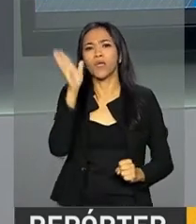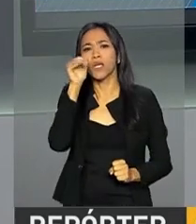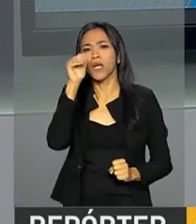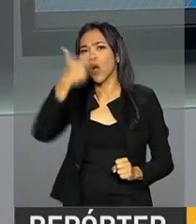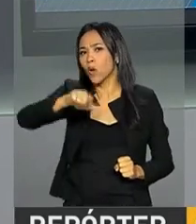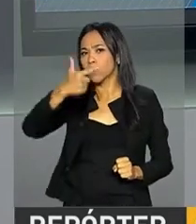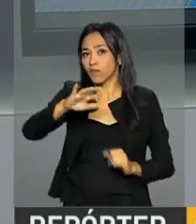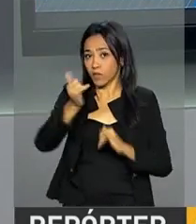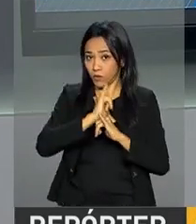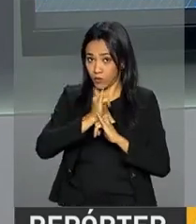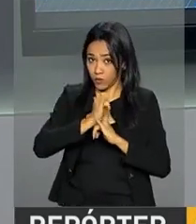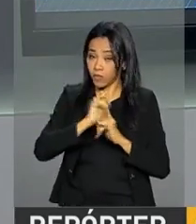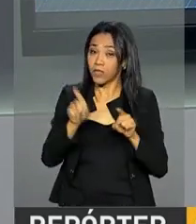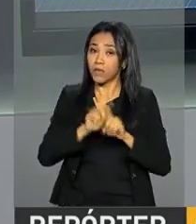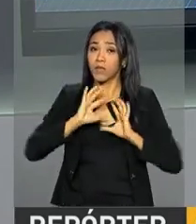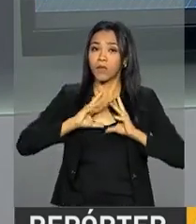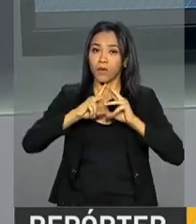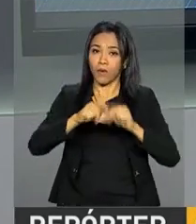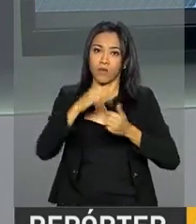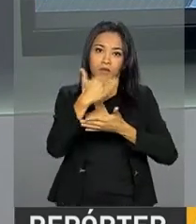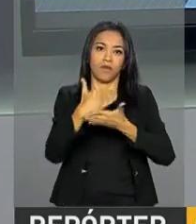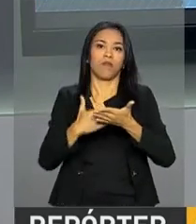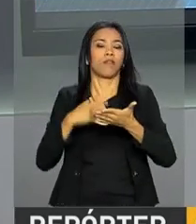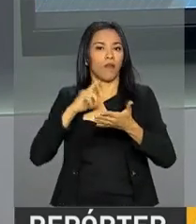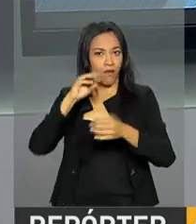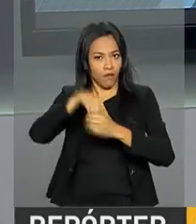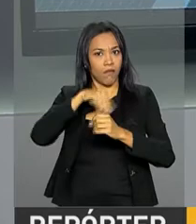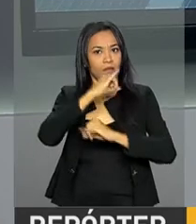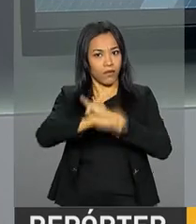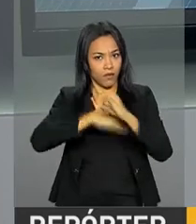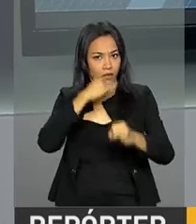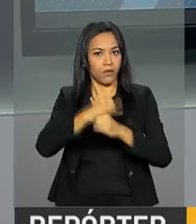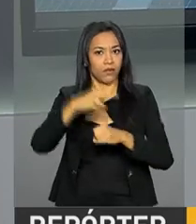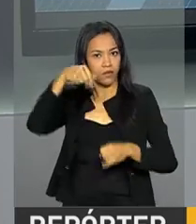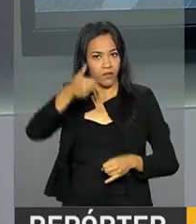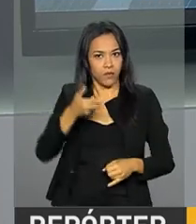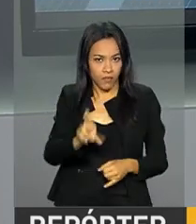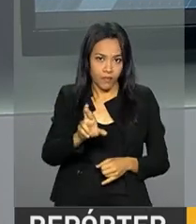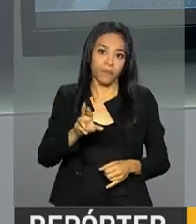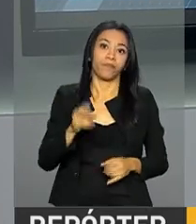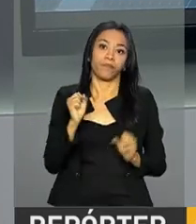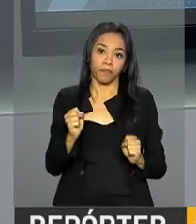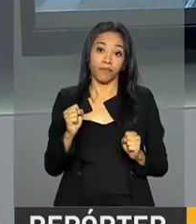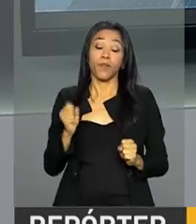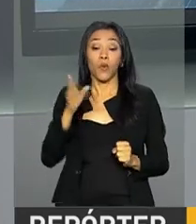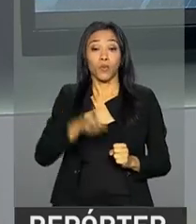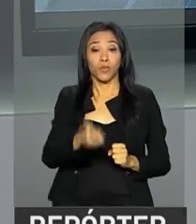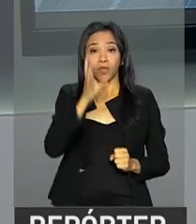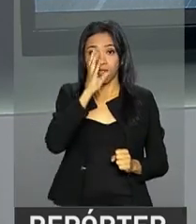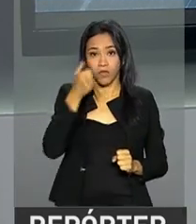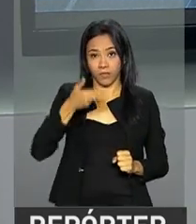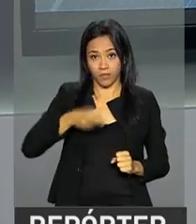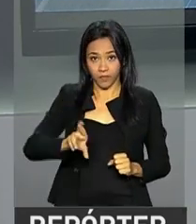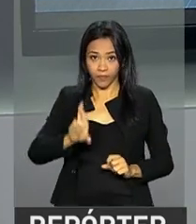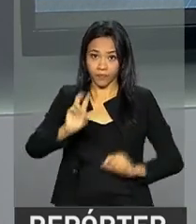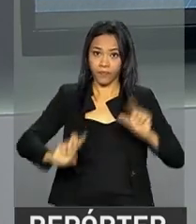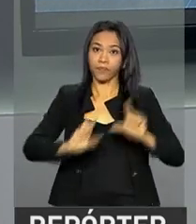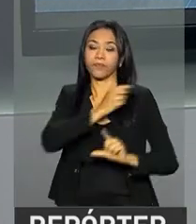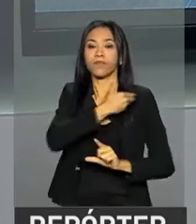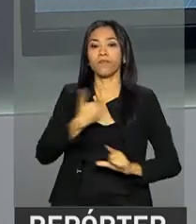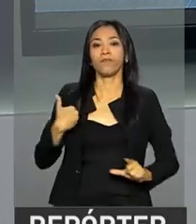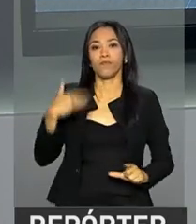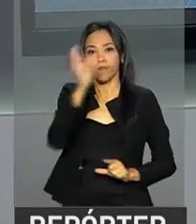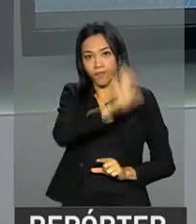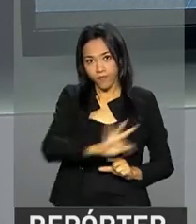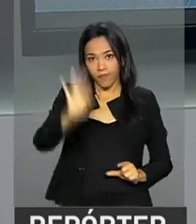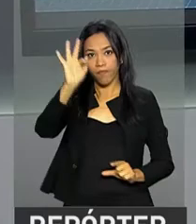reportagens no youtube e toda a nossa programação também está na página da nbr na internet continue com a gente aqui na nbr a